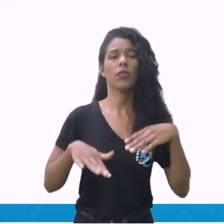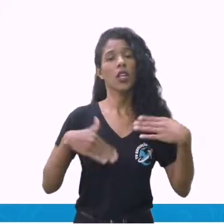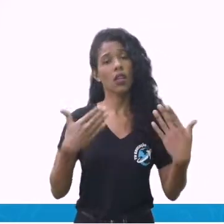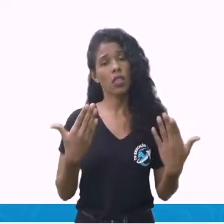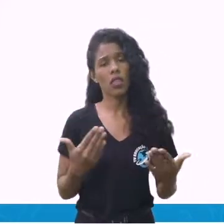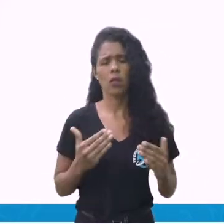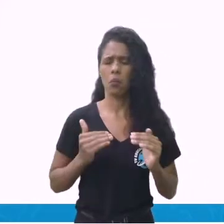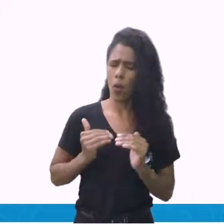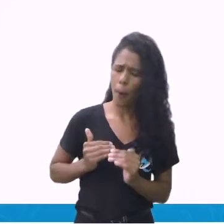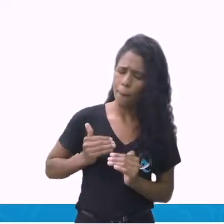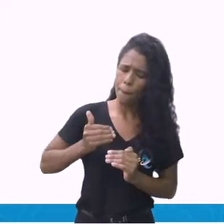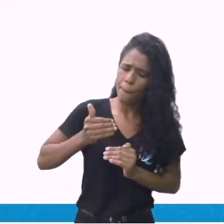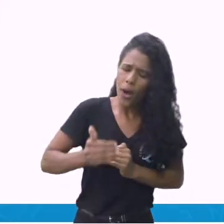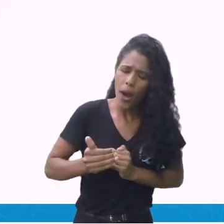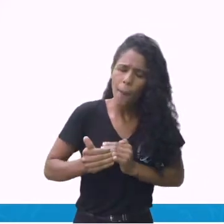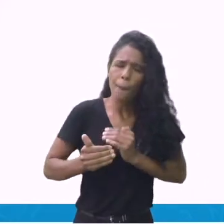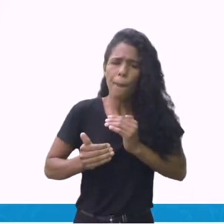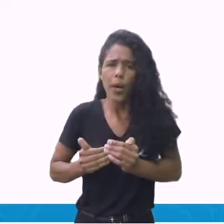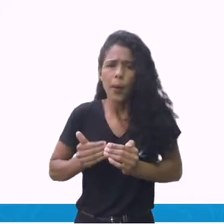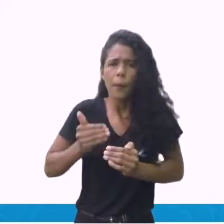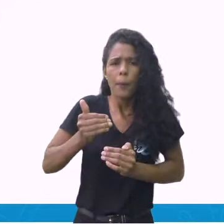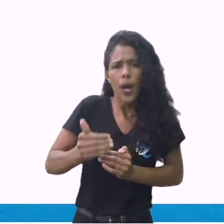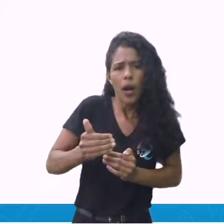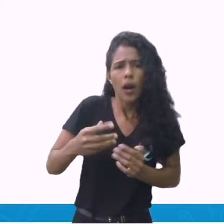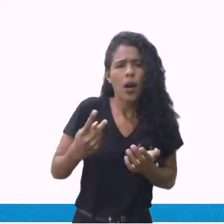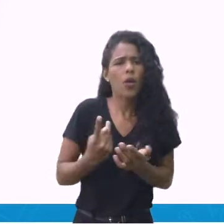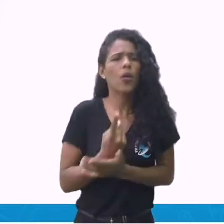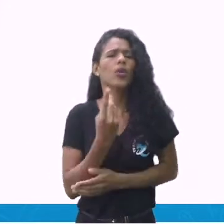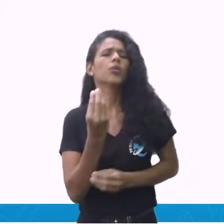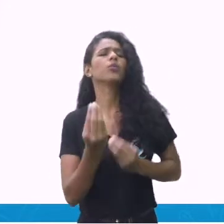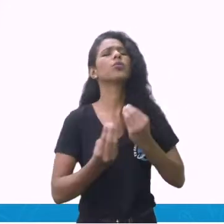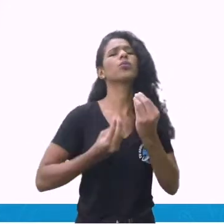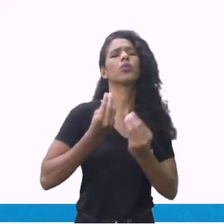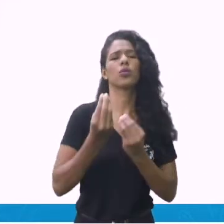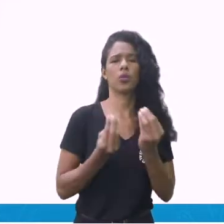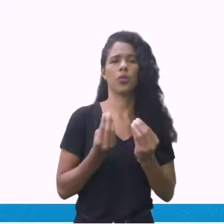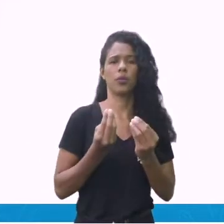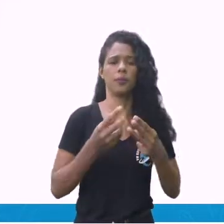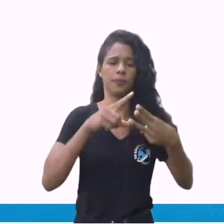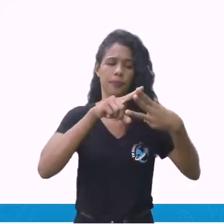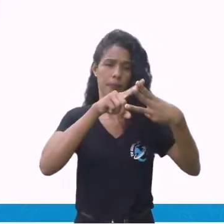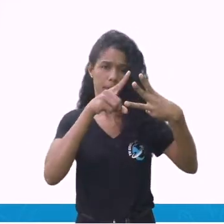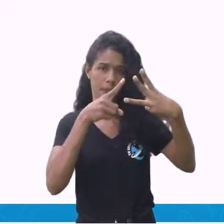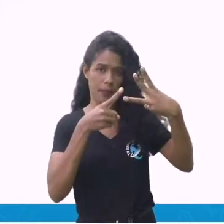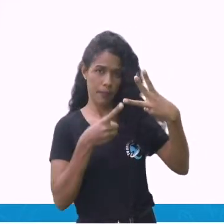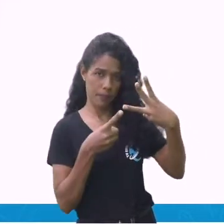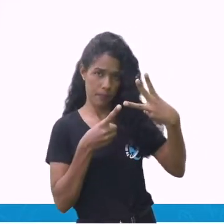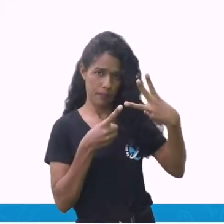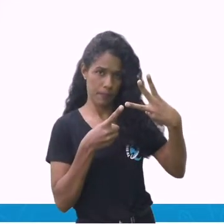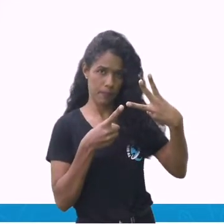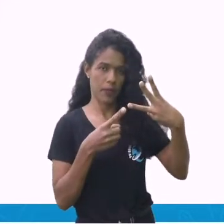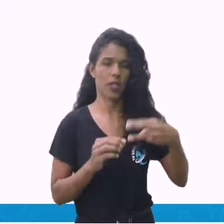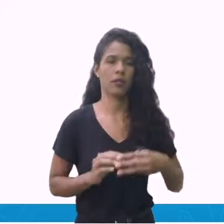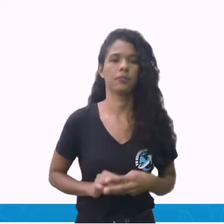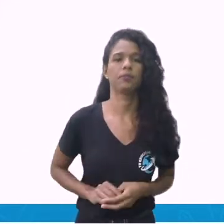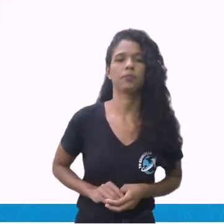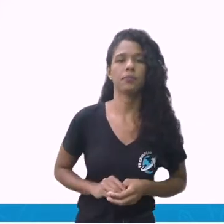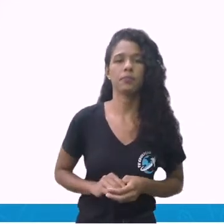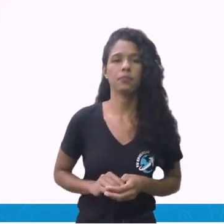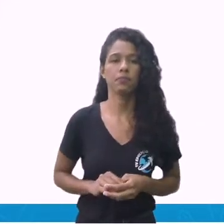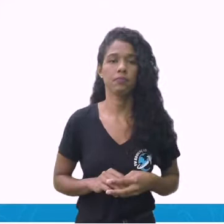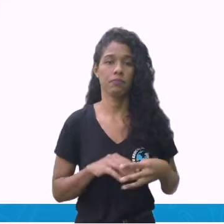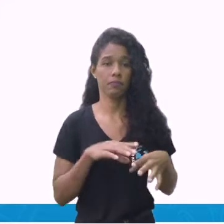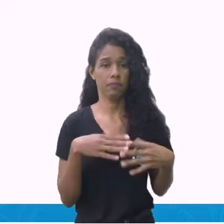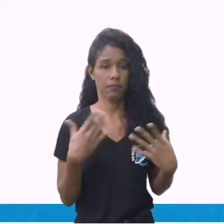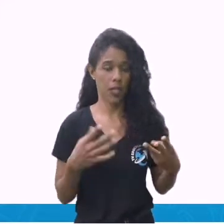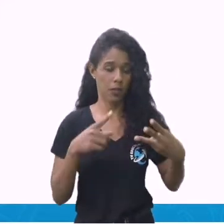esse processo acontece através de 3 sistemas do nosso corpo.